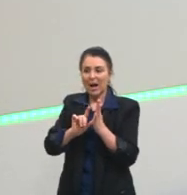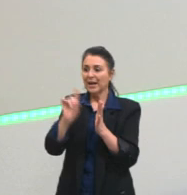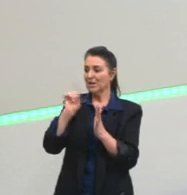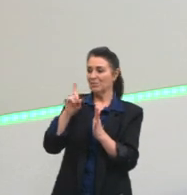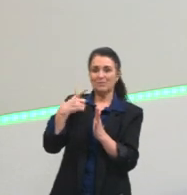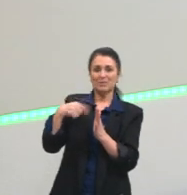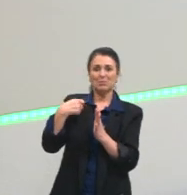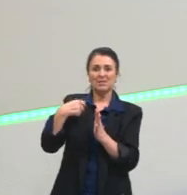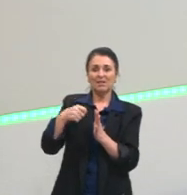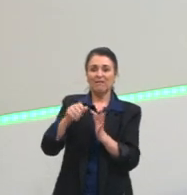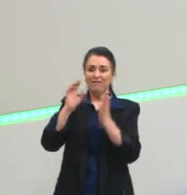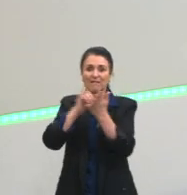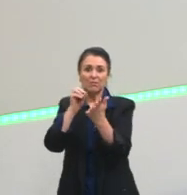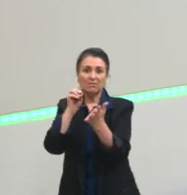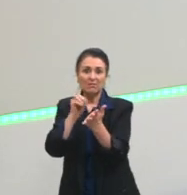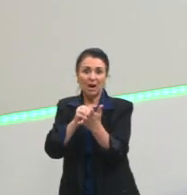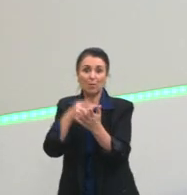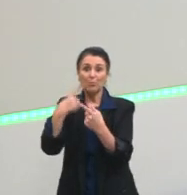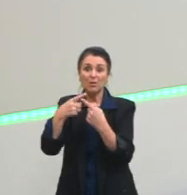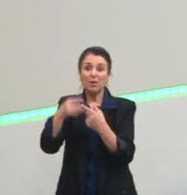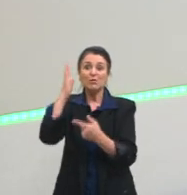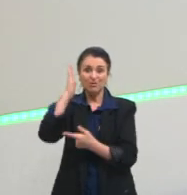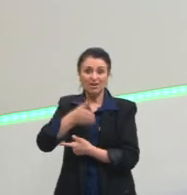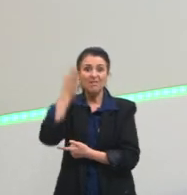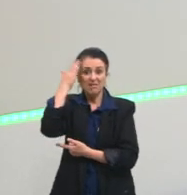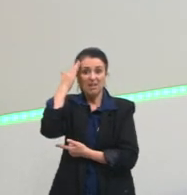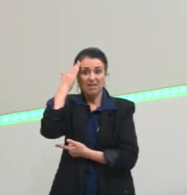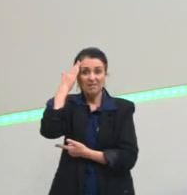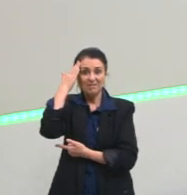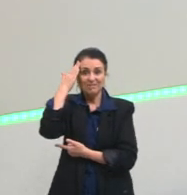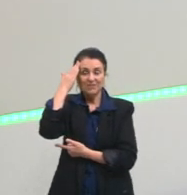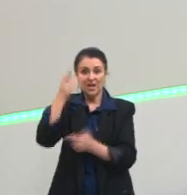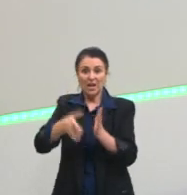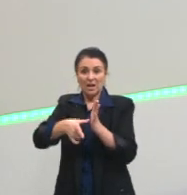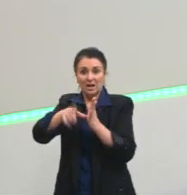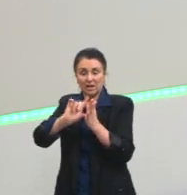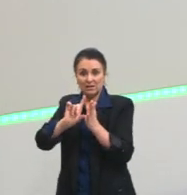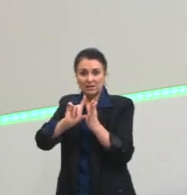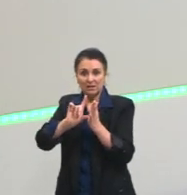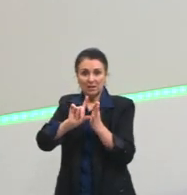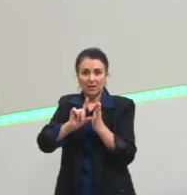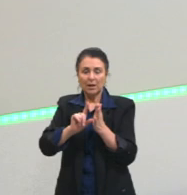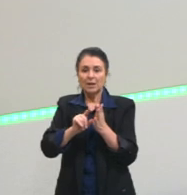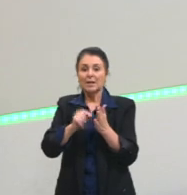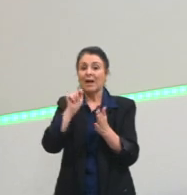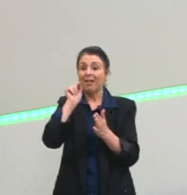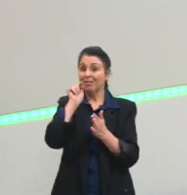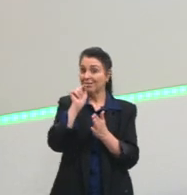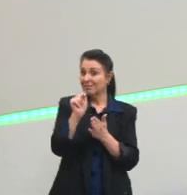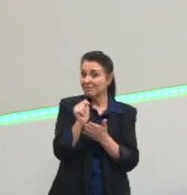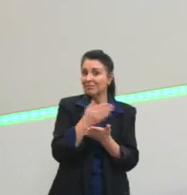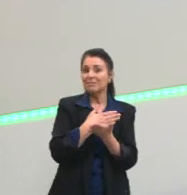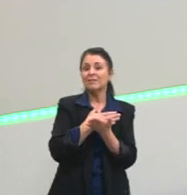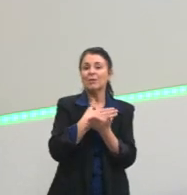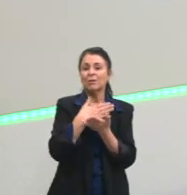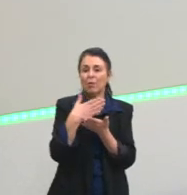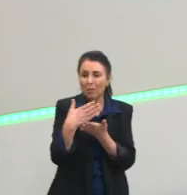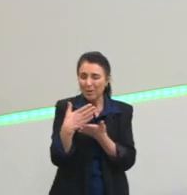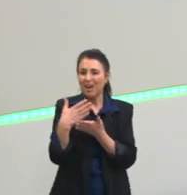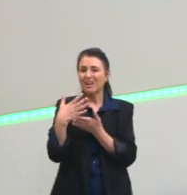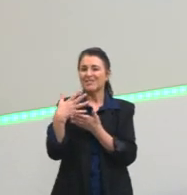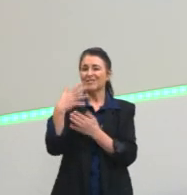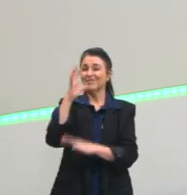alimento ou algum outro item para a humanidade isso aqui a partir daqui começa a sua intervenção